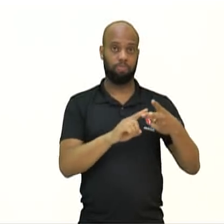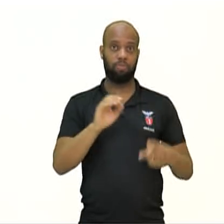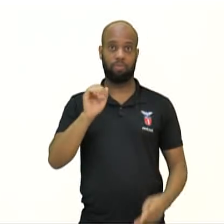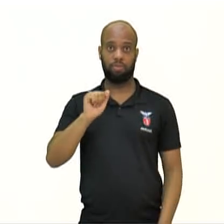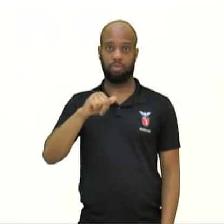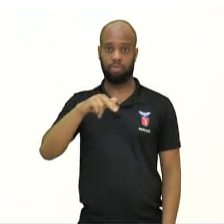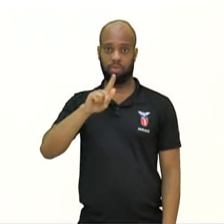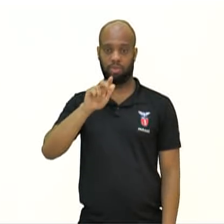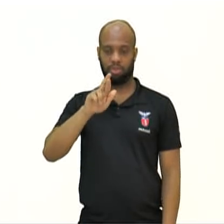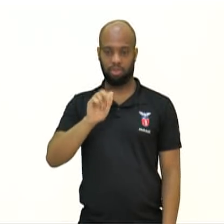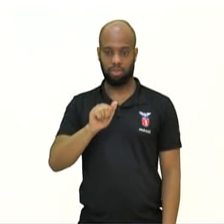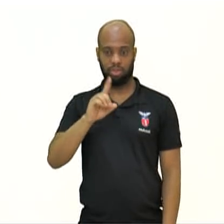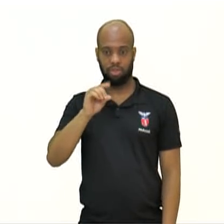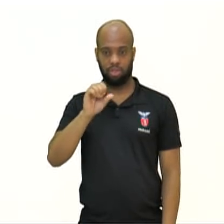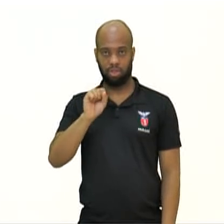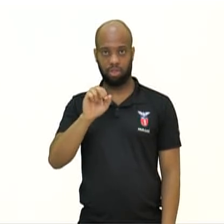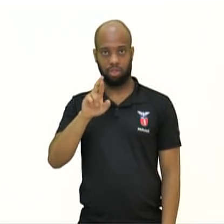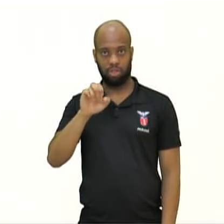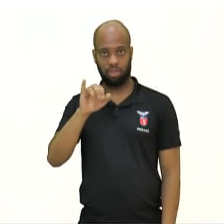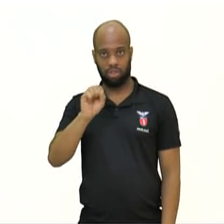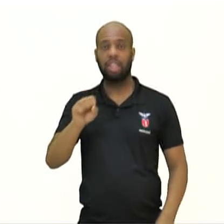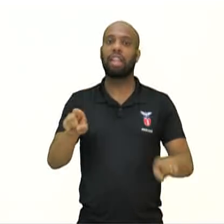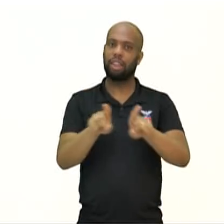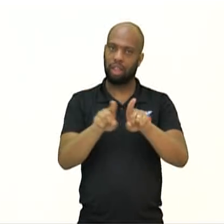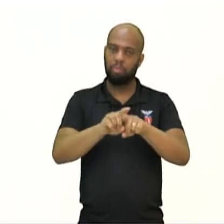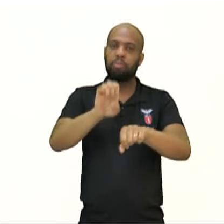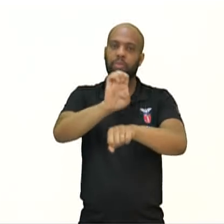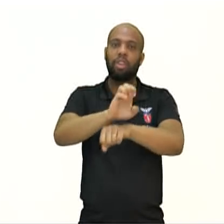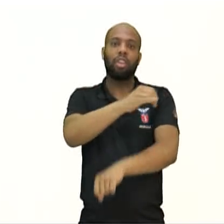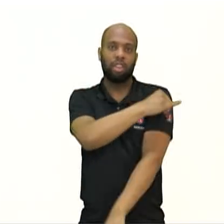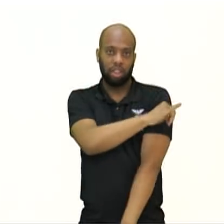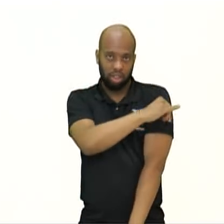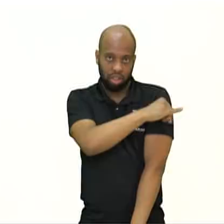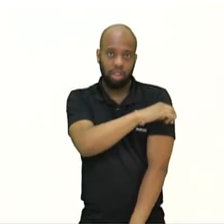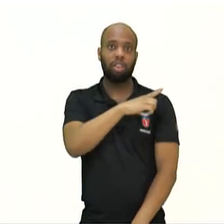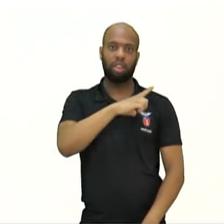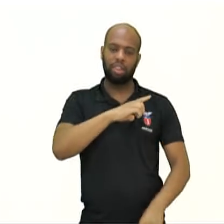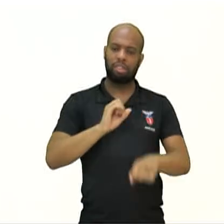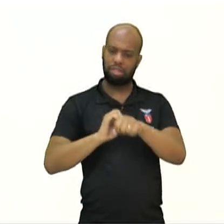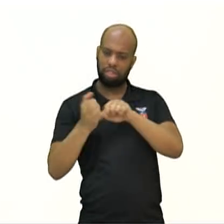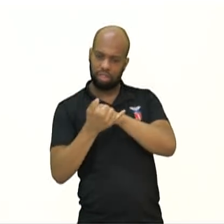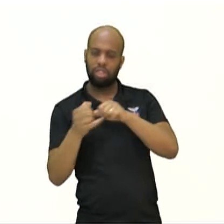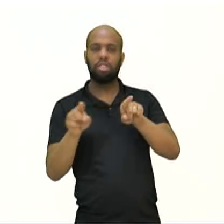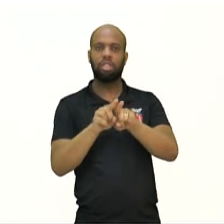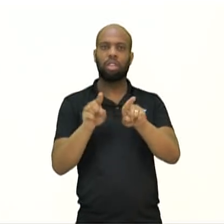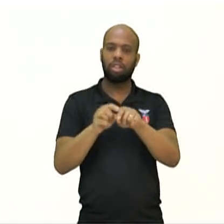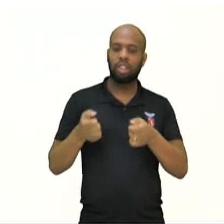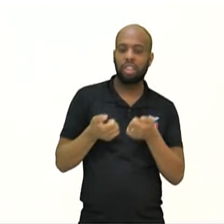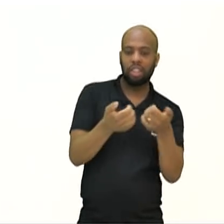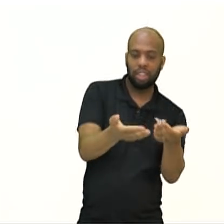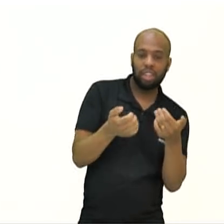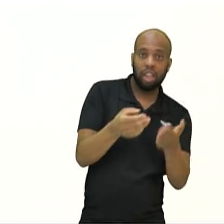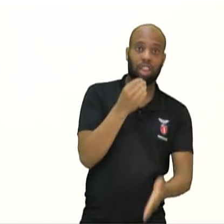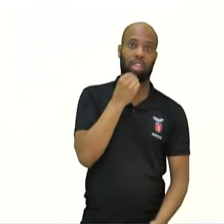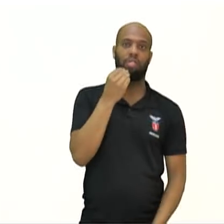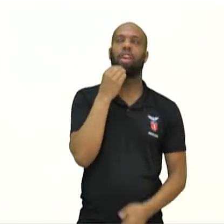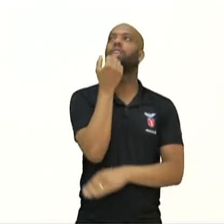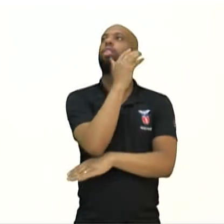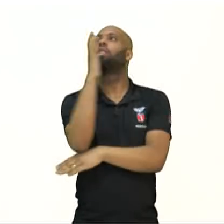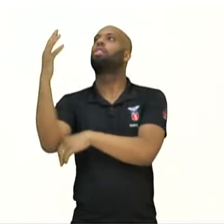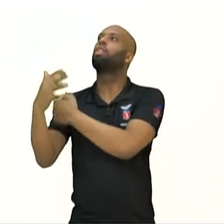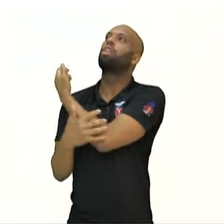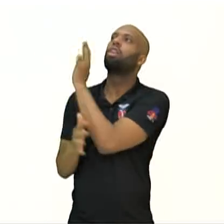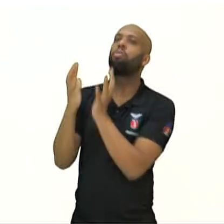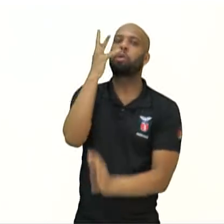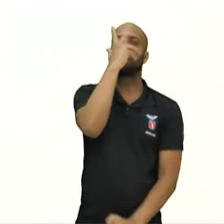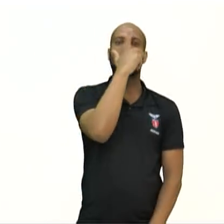em Rio de Janeiro, em Ilha Grande, arquipélago de Angra dos Reis. Oferece paisagens lindas,